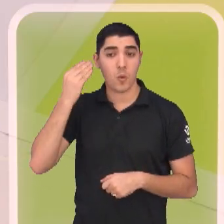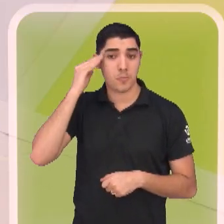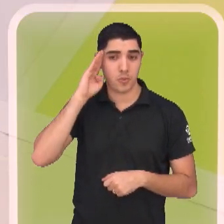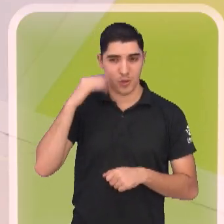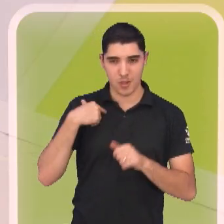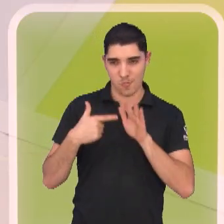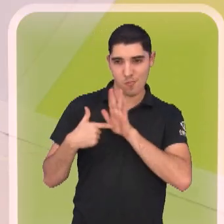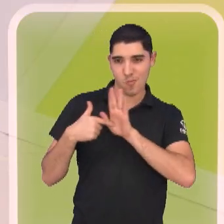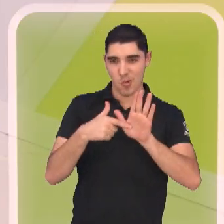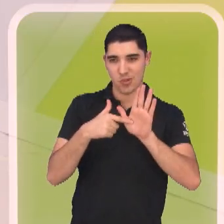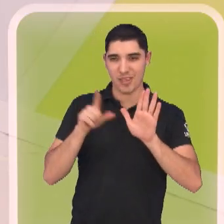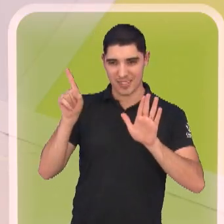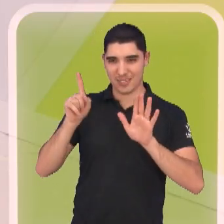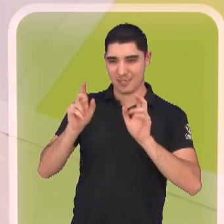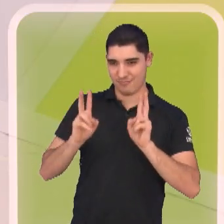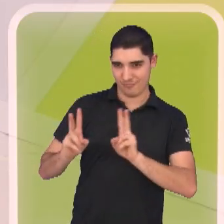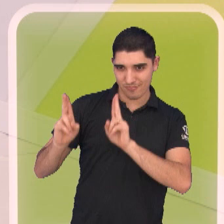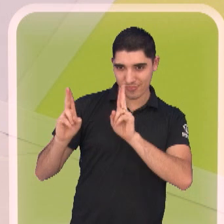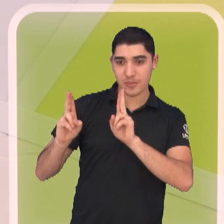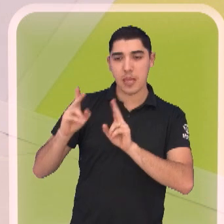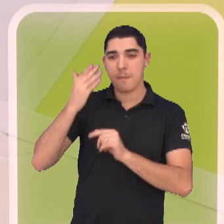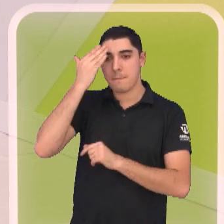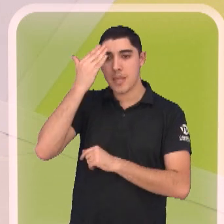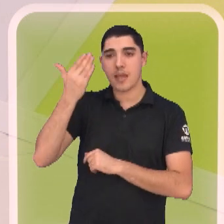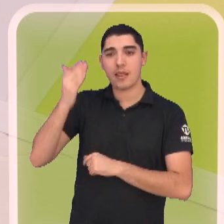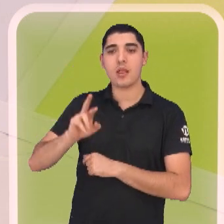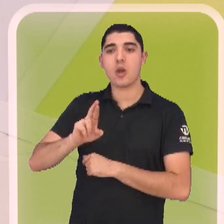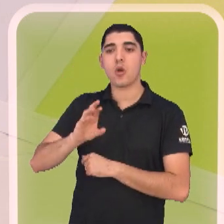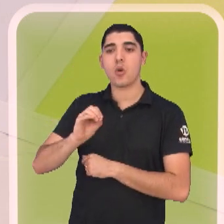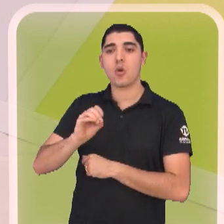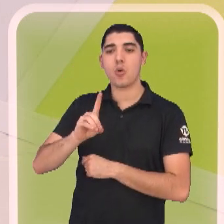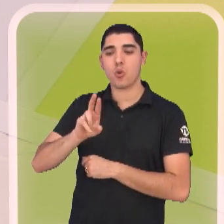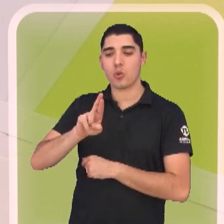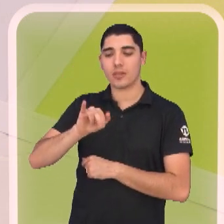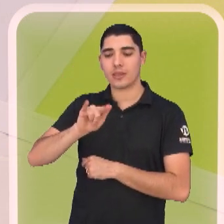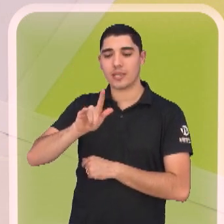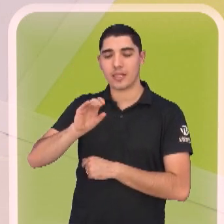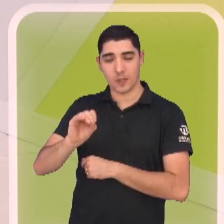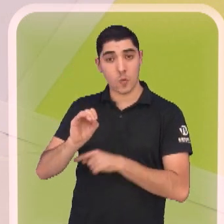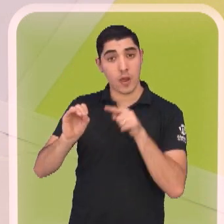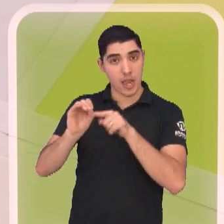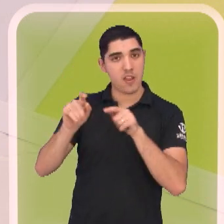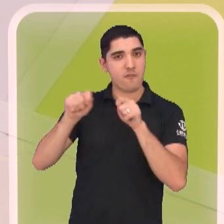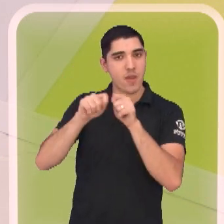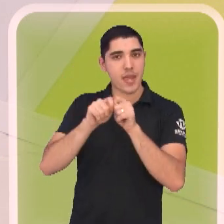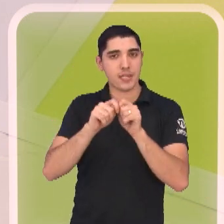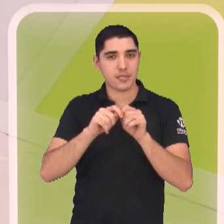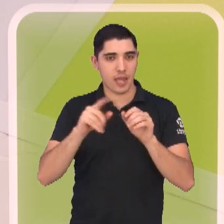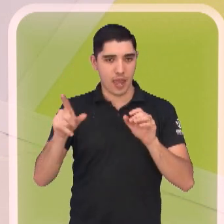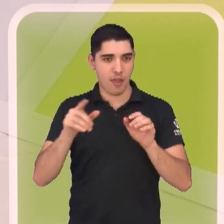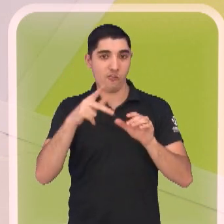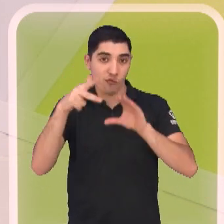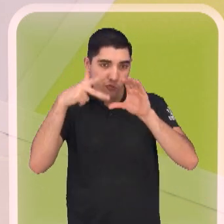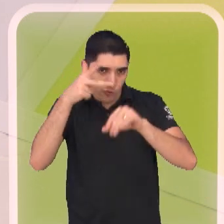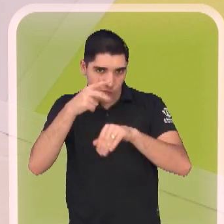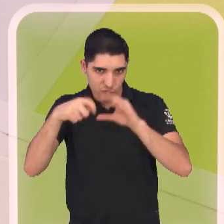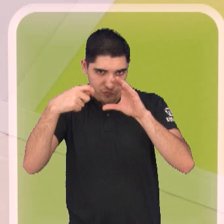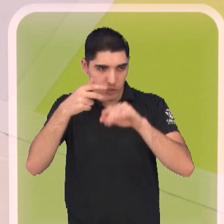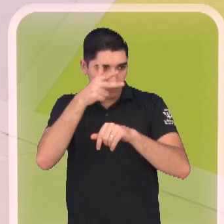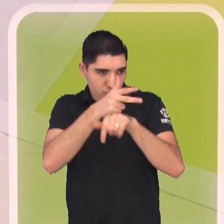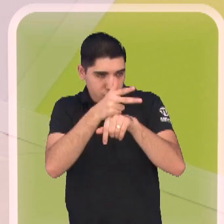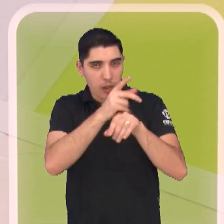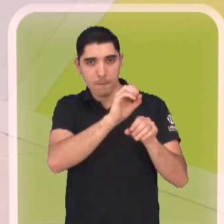essa parte da entrevista do Sebastião Figueiredo aliás agradeceu o nosso Rodrigão da intz que fez essa essa ponte aí pra gente mas a